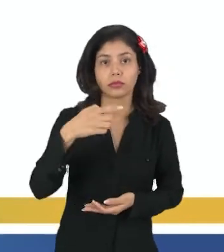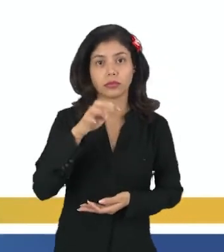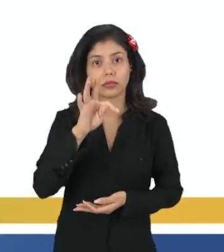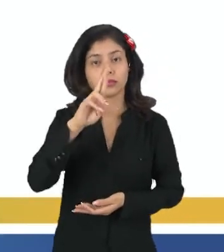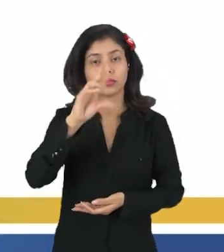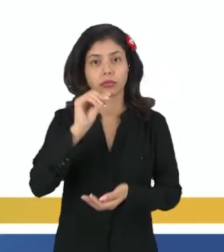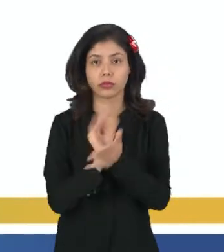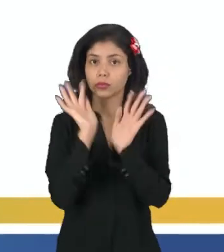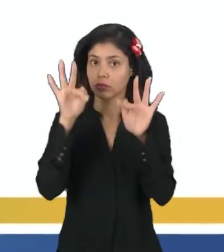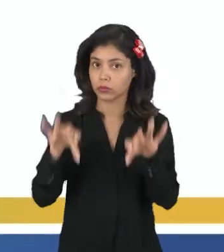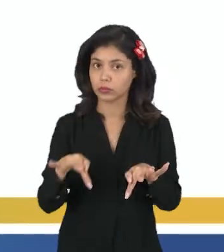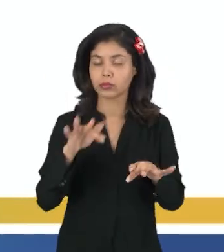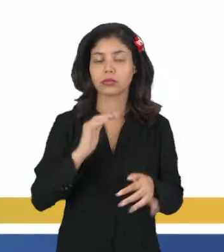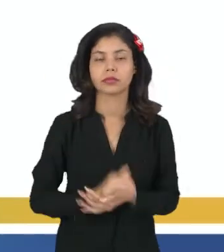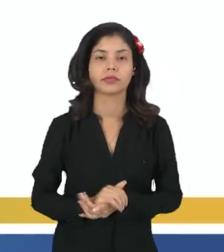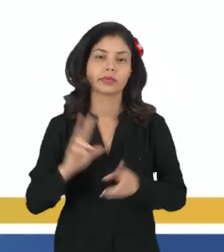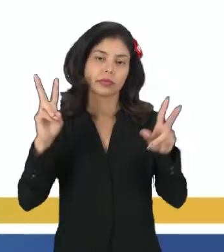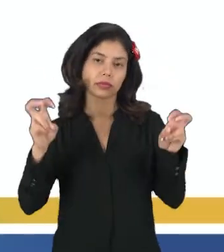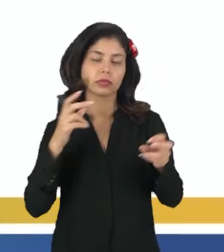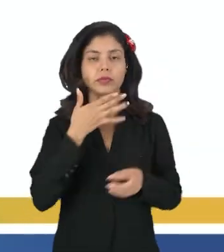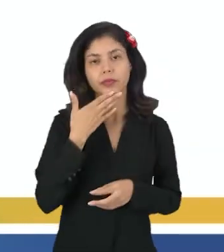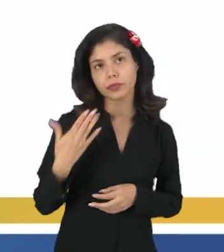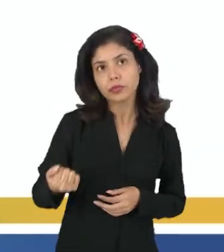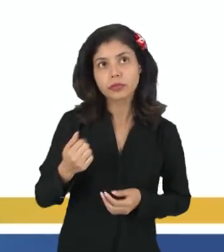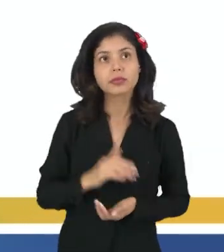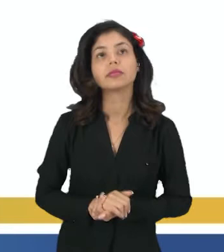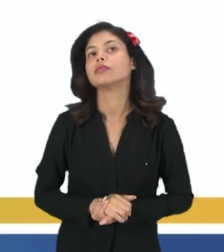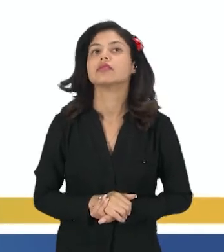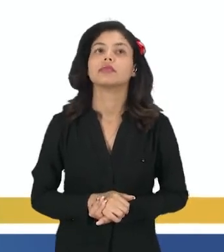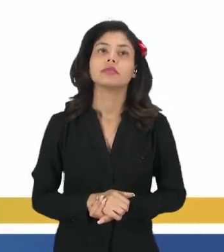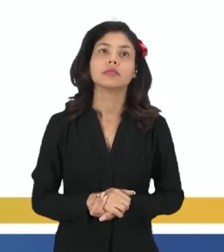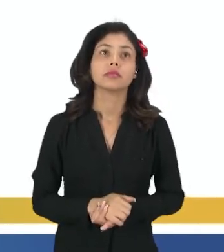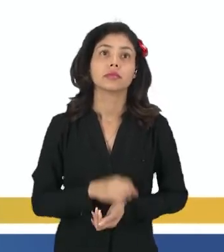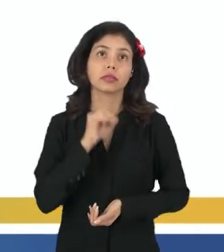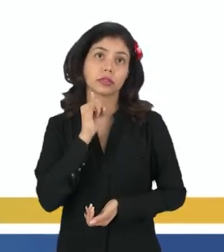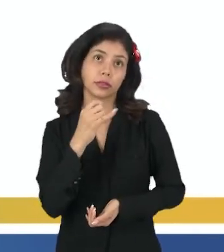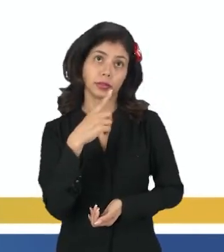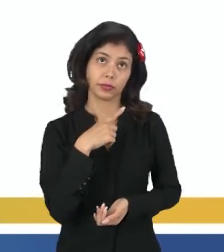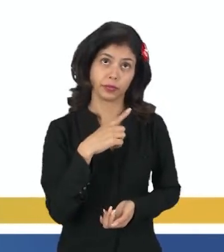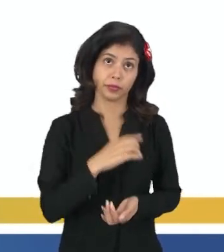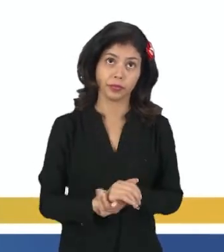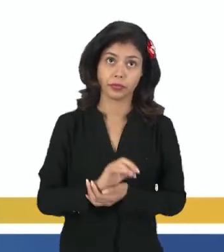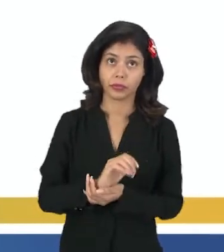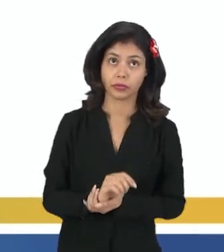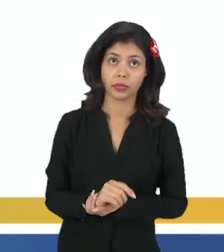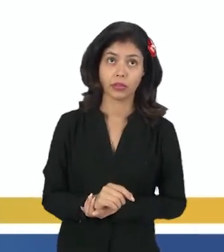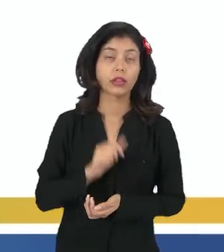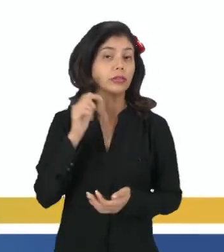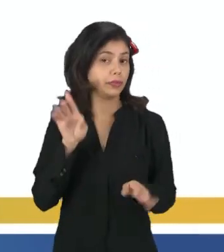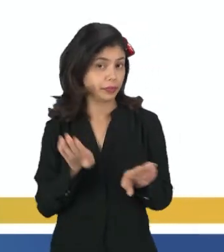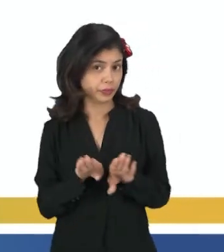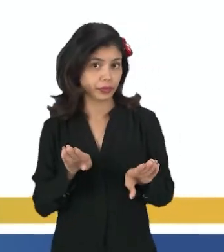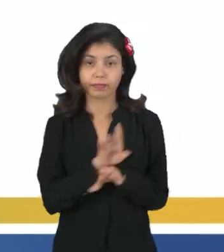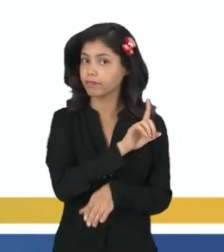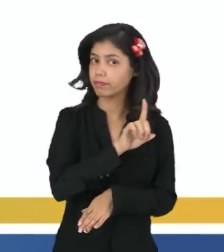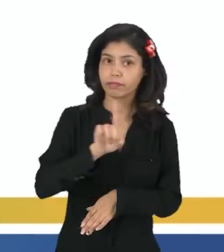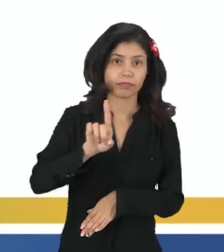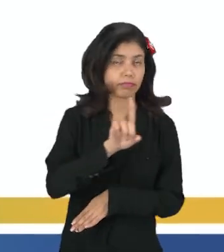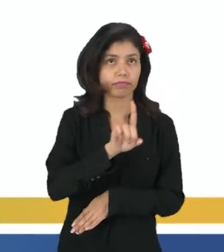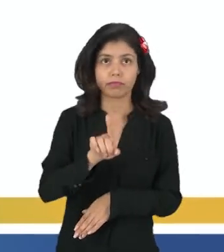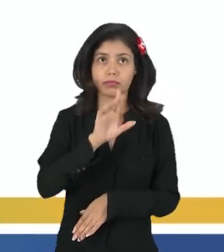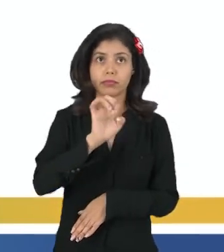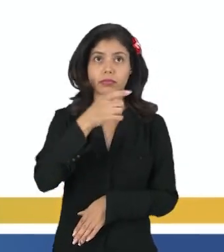exato porque tem um fim o sistema para você entender melhor né Você tem um decimal exato pessoal voltei o decimal